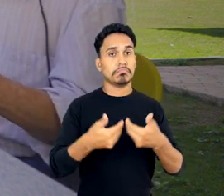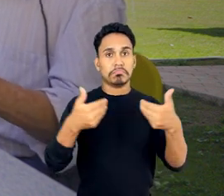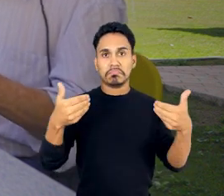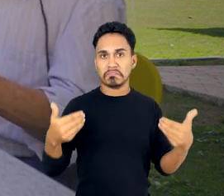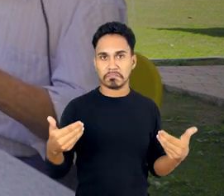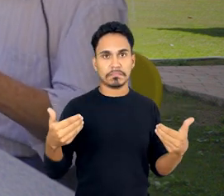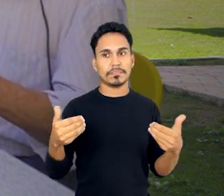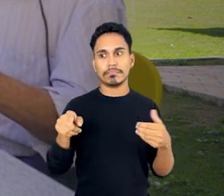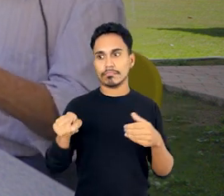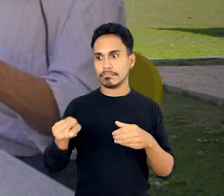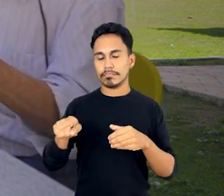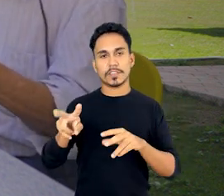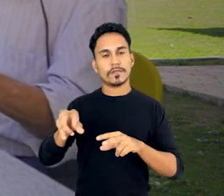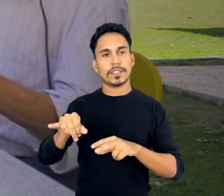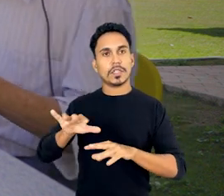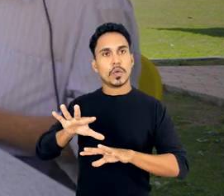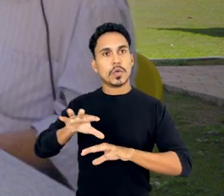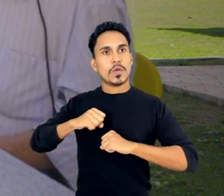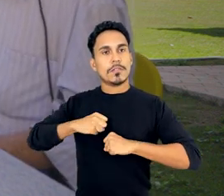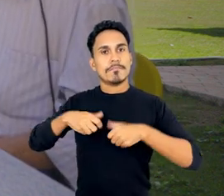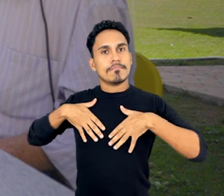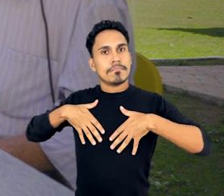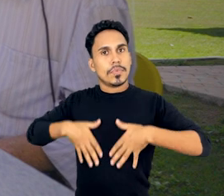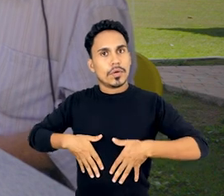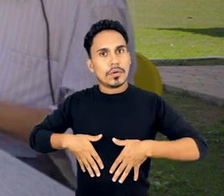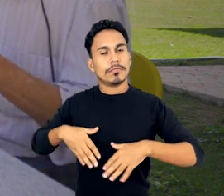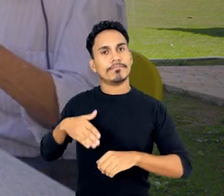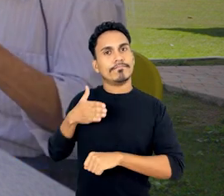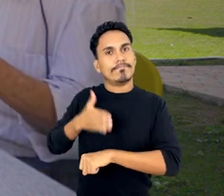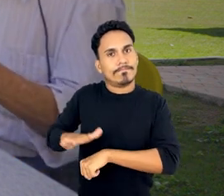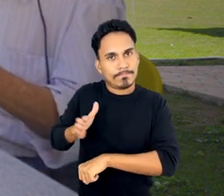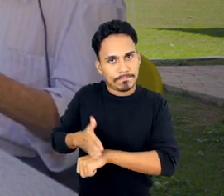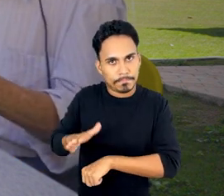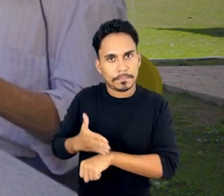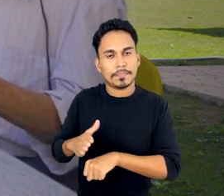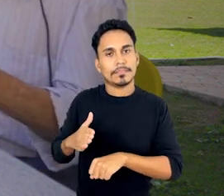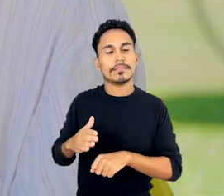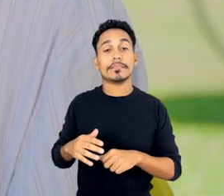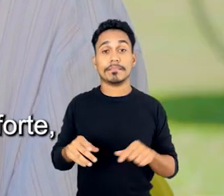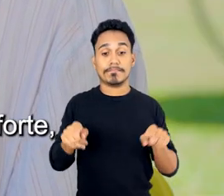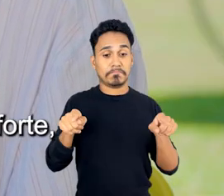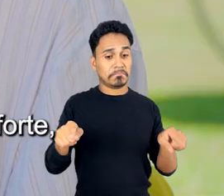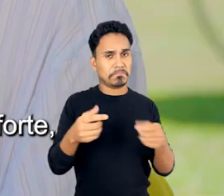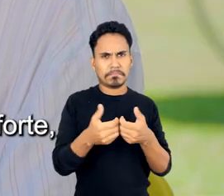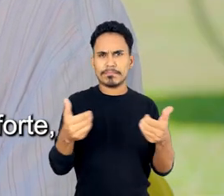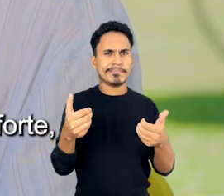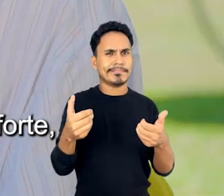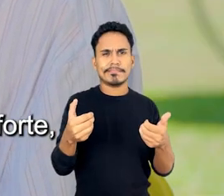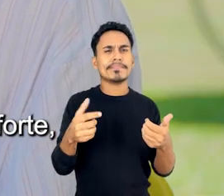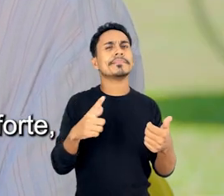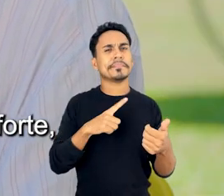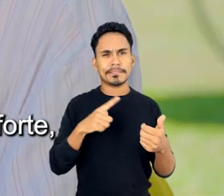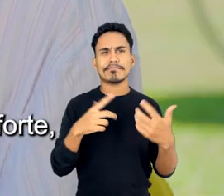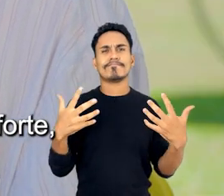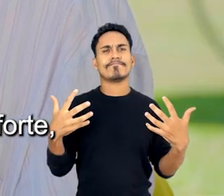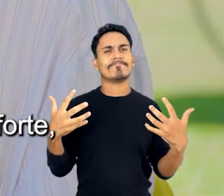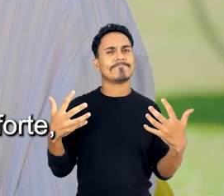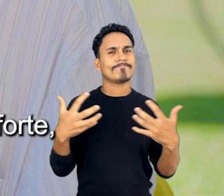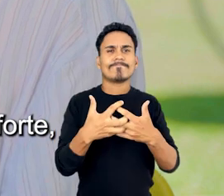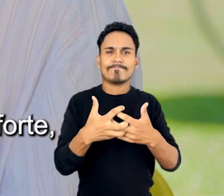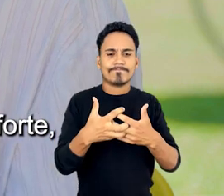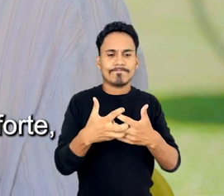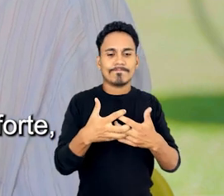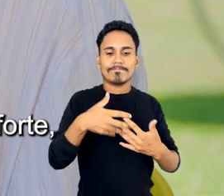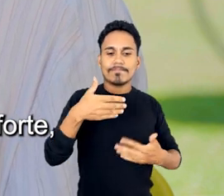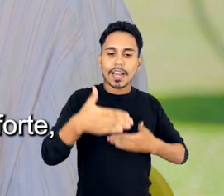ser absorvido absolvido esse eh essa pessoa formada então no fundo essa relação ela tem que